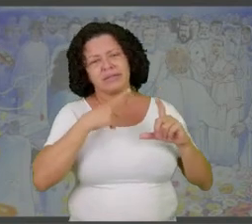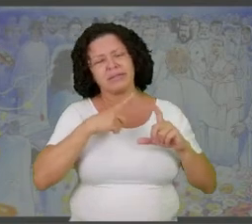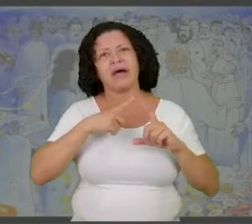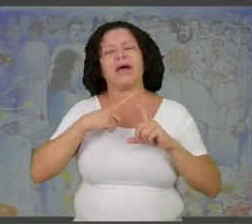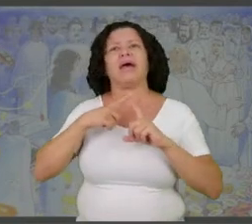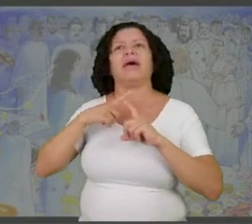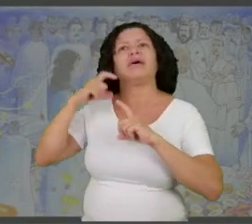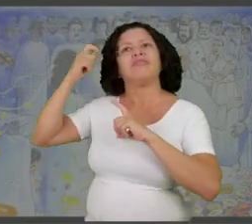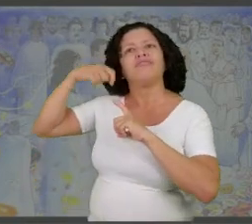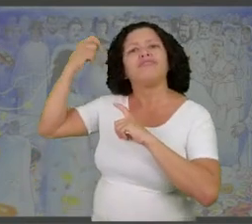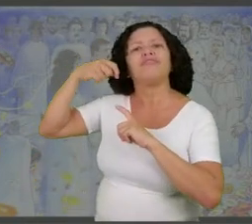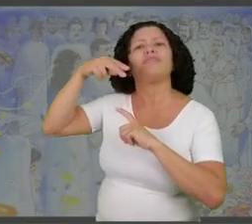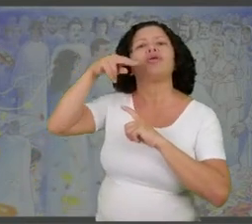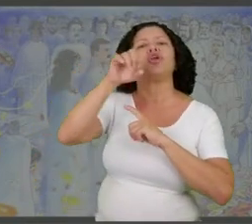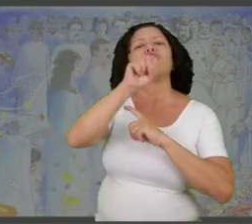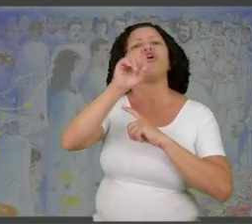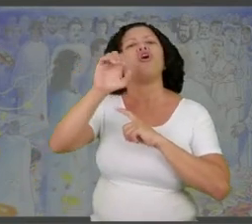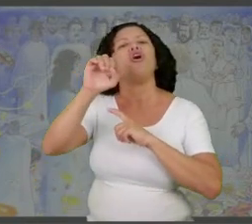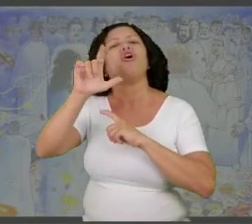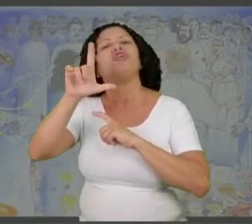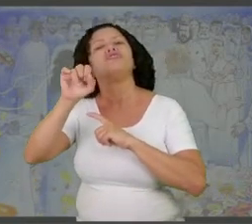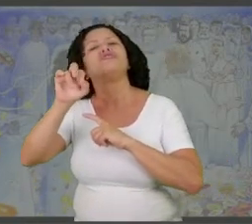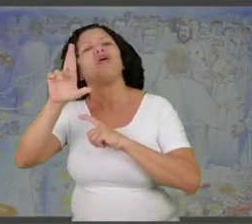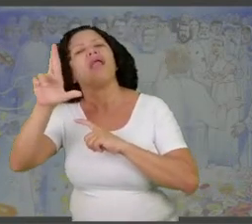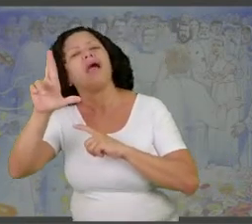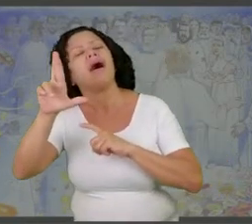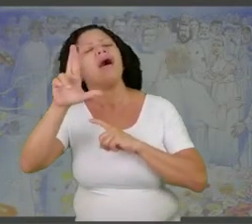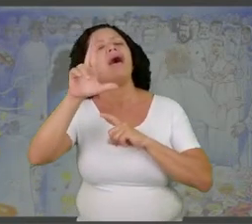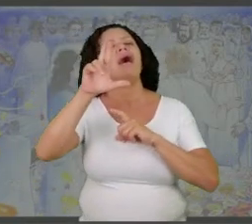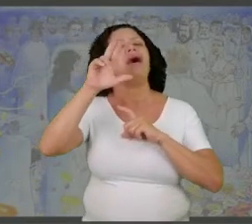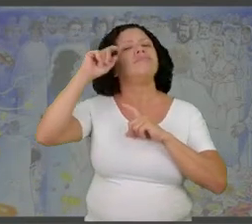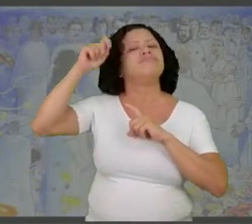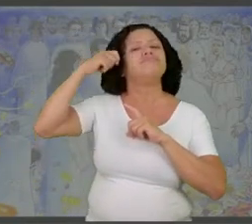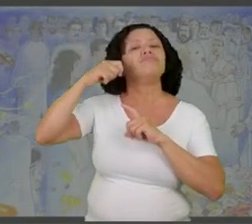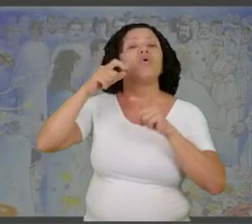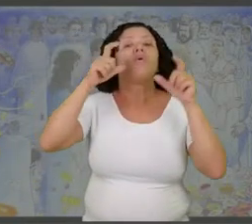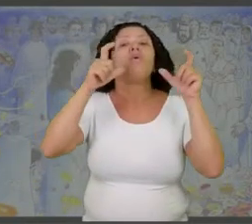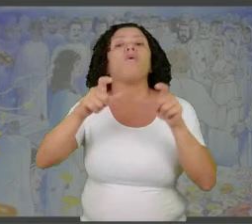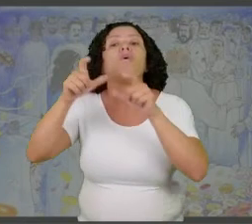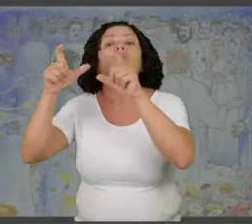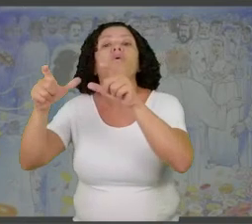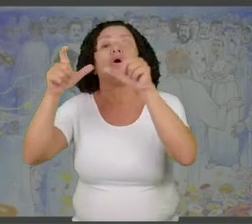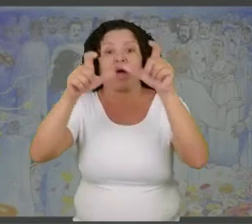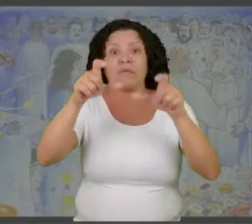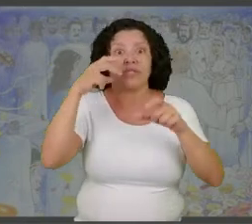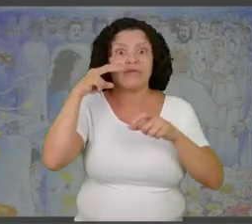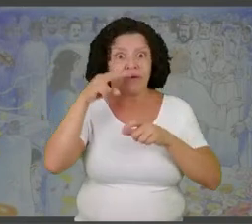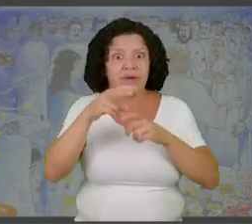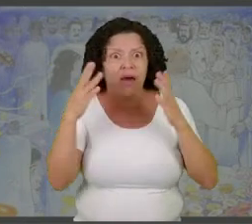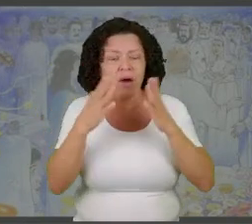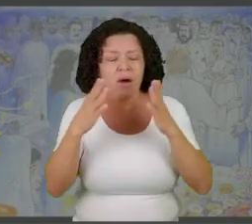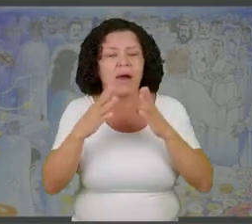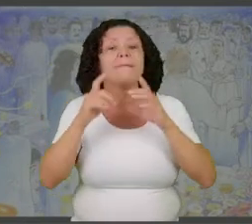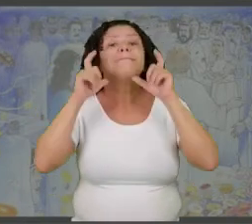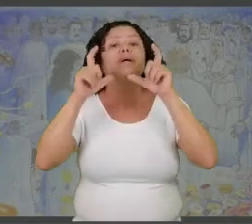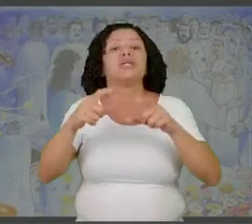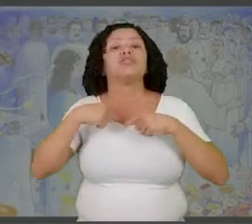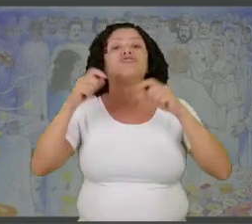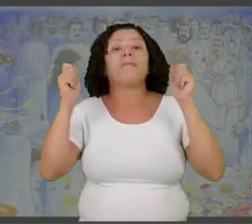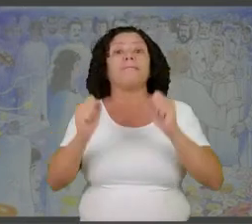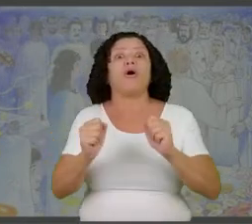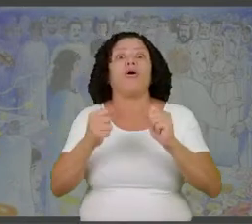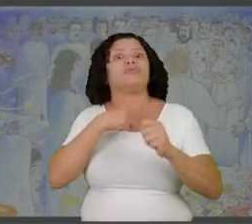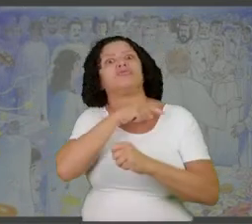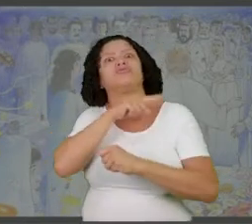projeto Imagem quanto do filme Nosso Lar, para ilustrar alguns dos ambientes que nós vamos ver já